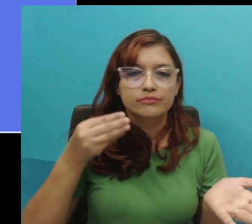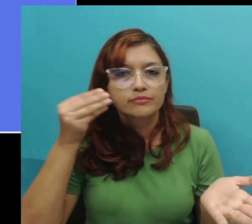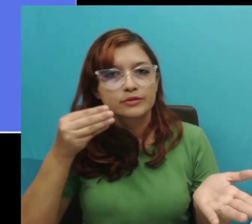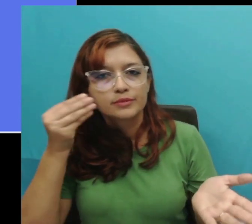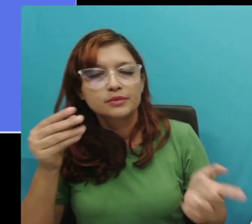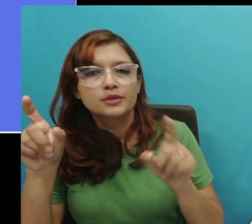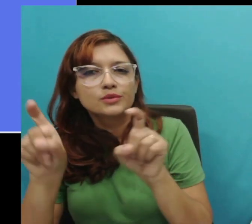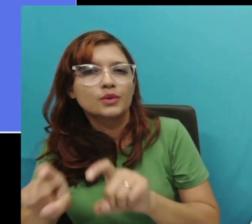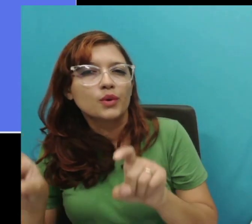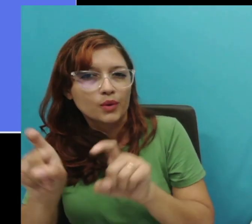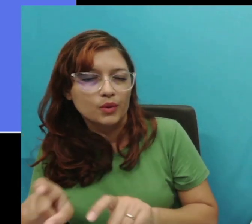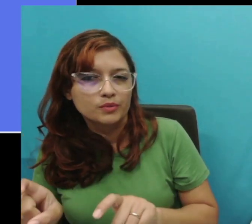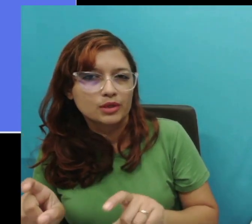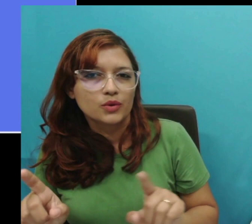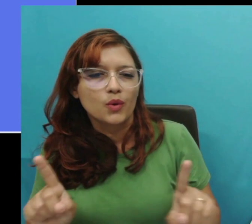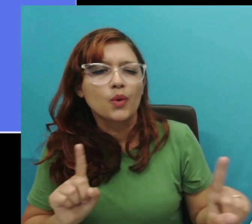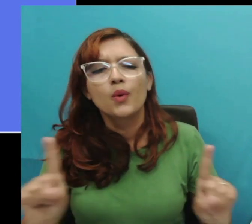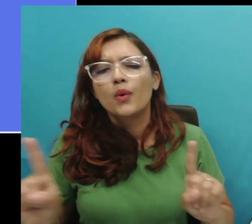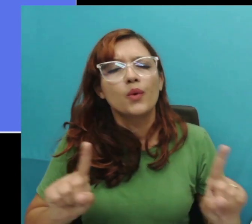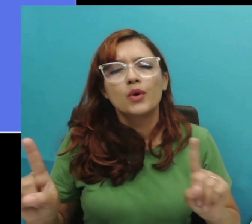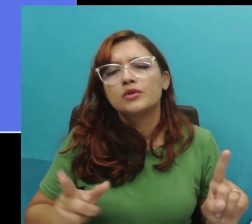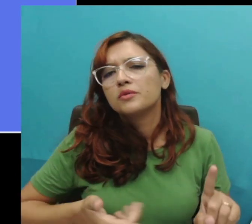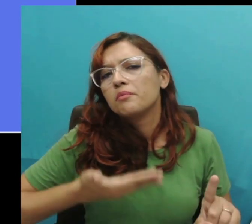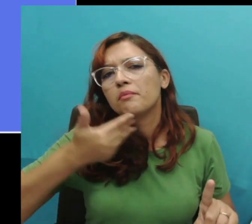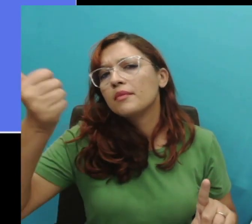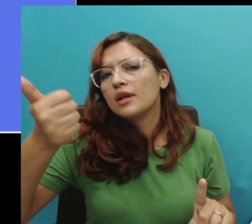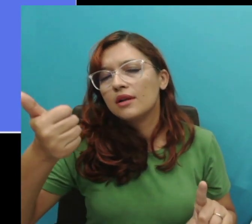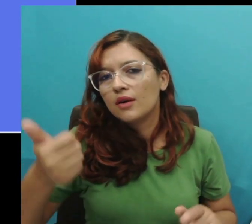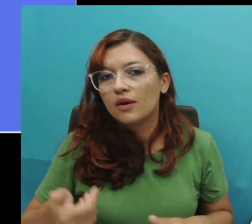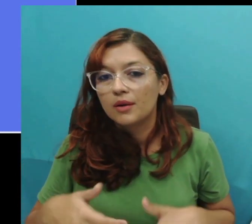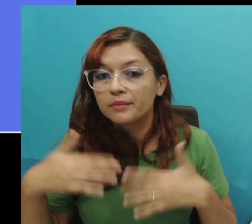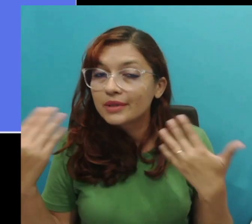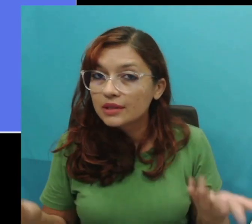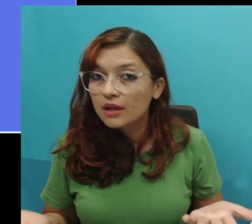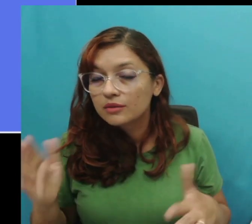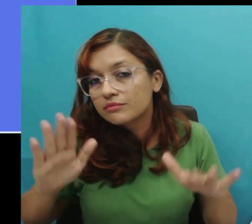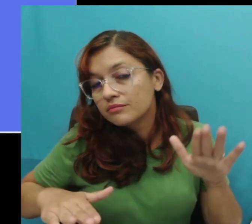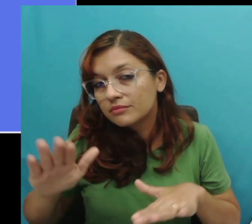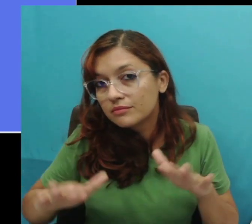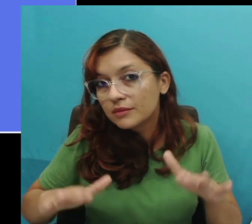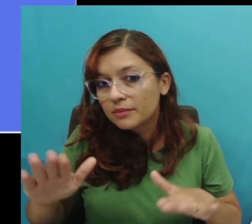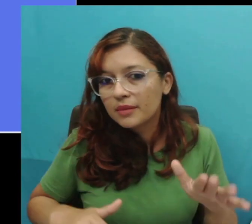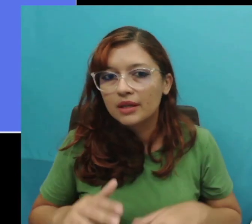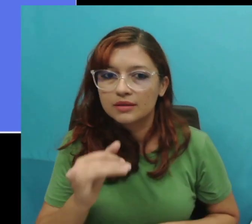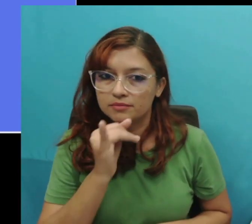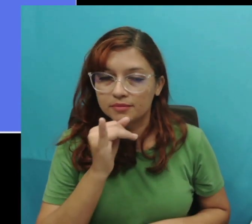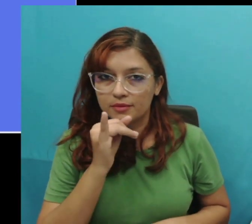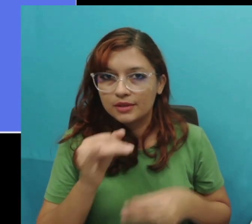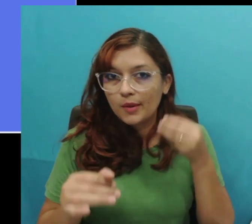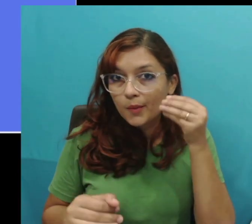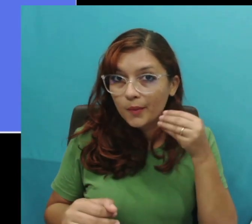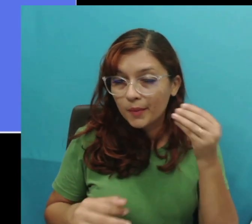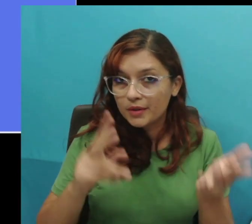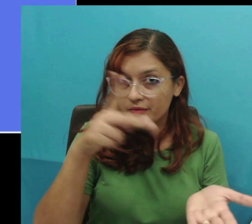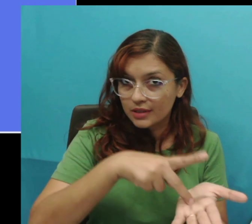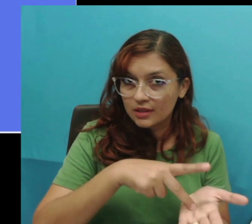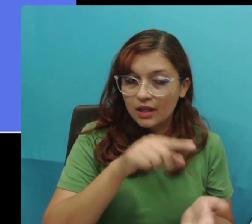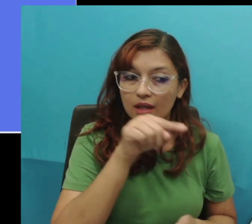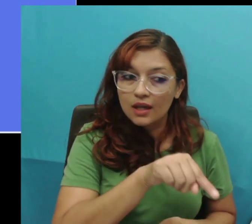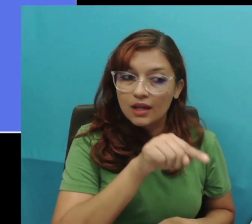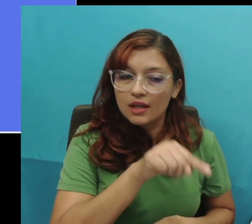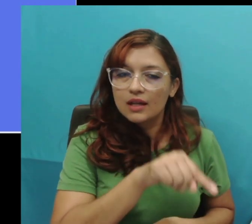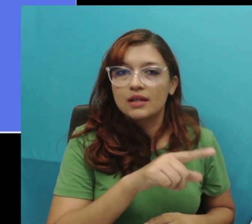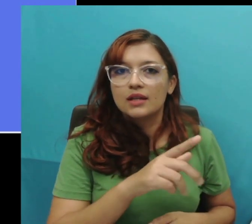Também comparando experimentos reais e virtuais, qual seria o melhor? Então, isso